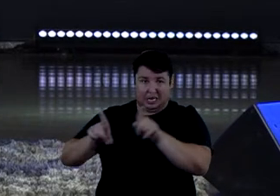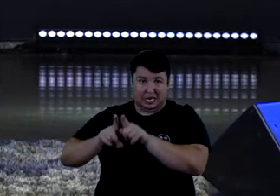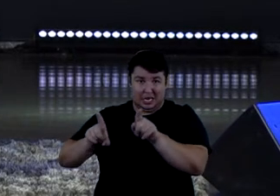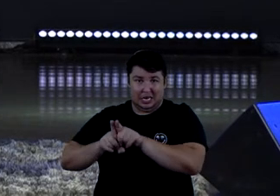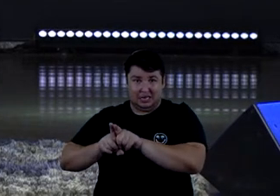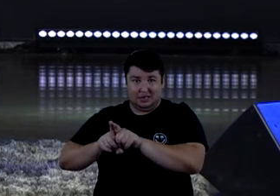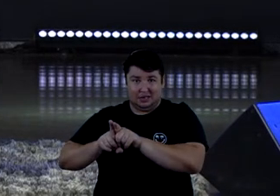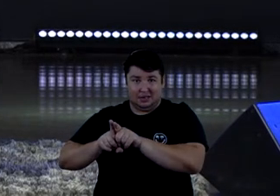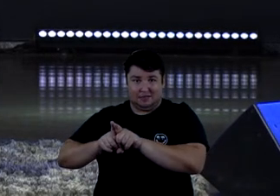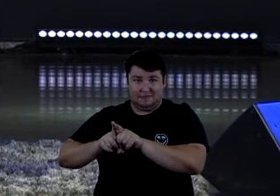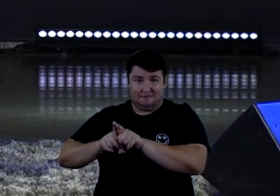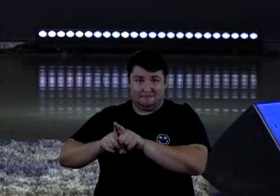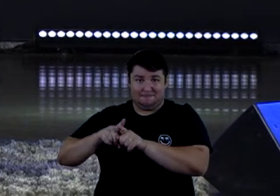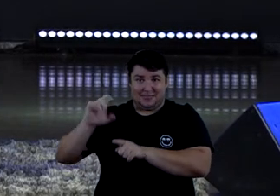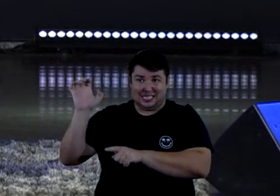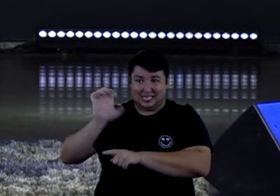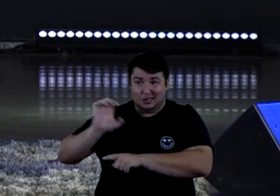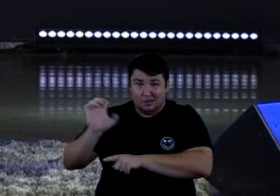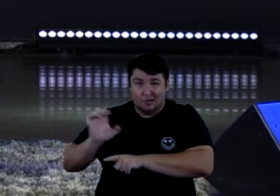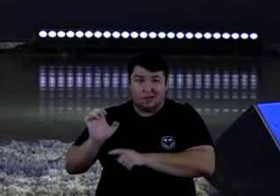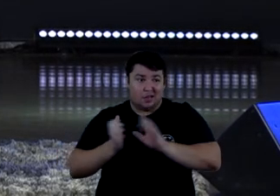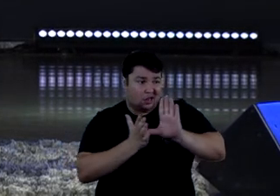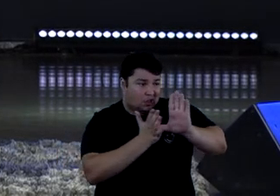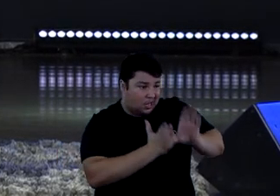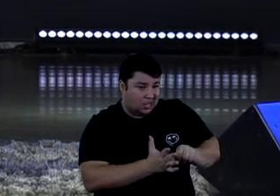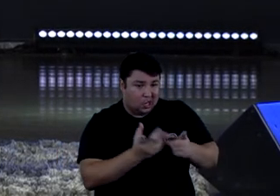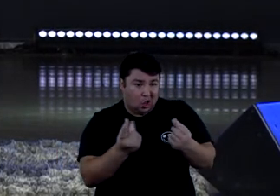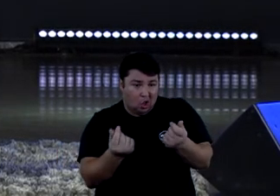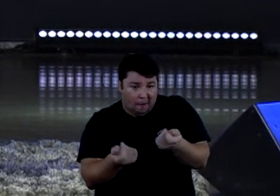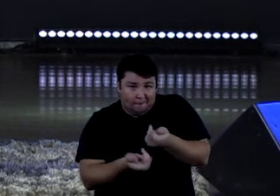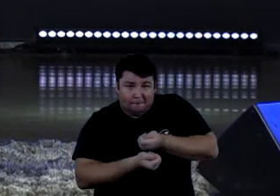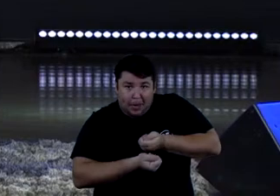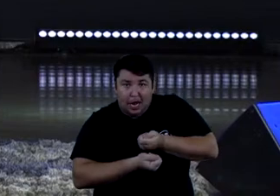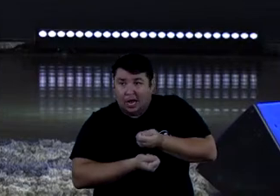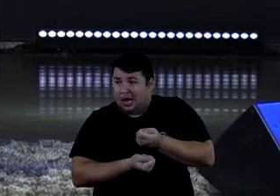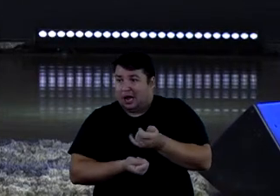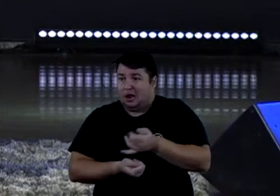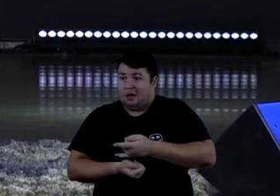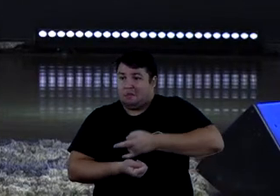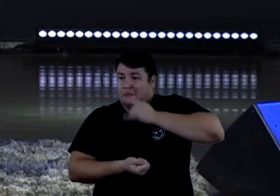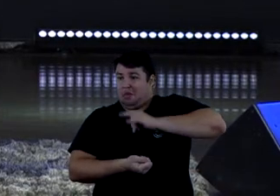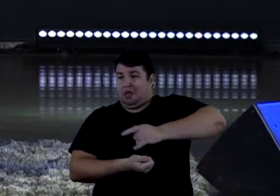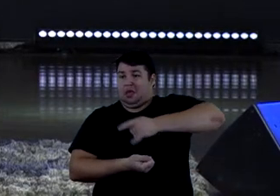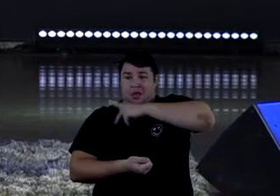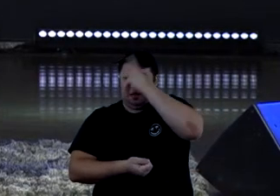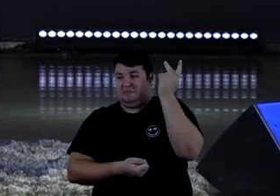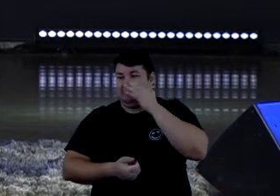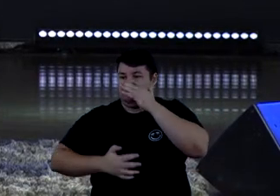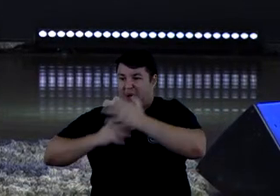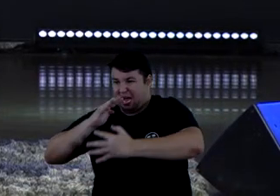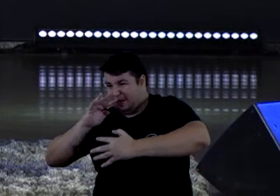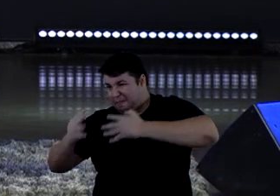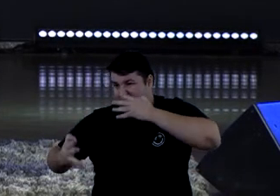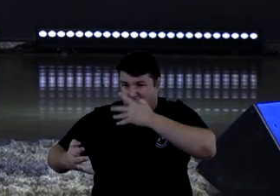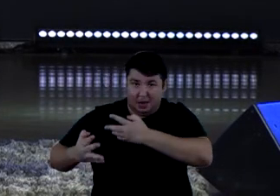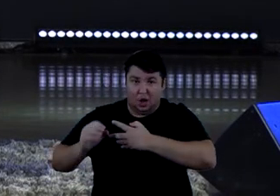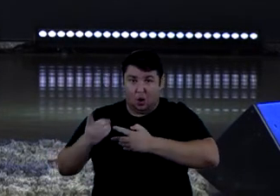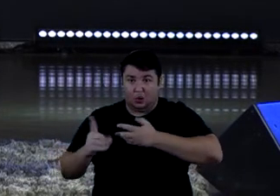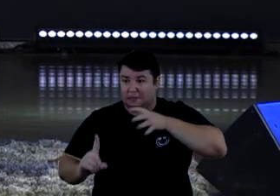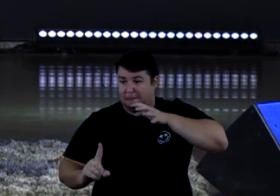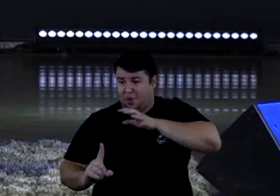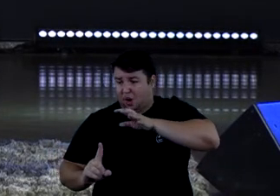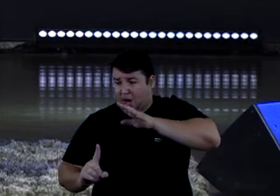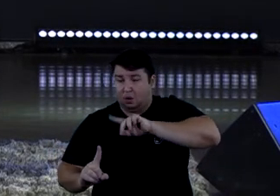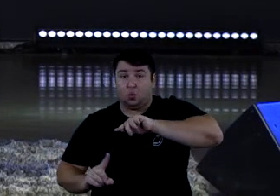homossexuais, ladrões, avarentos, bêbados, aqueles que insultam as pessoas ou que exploram os